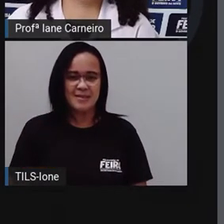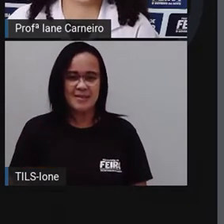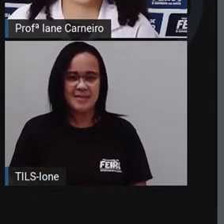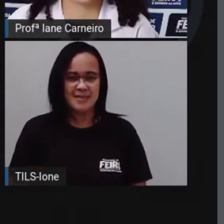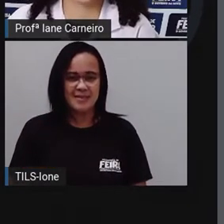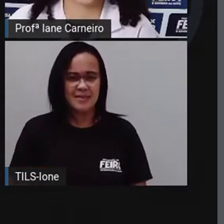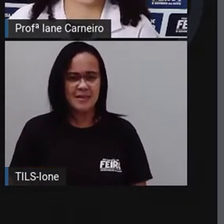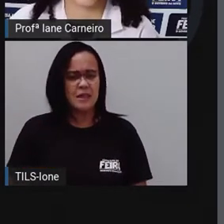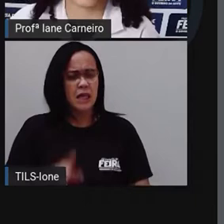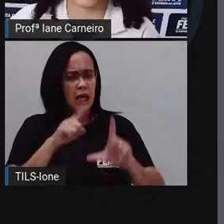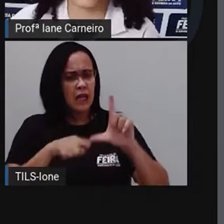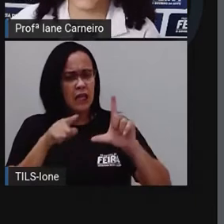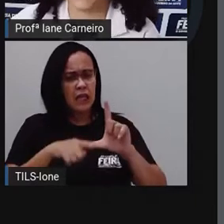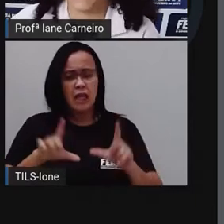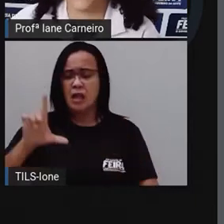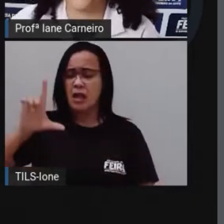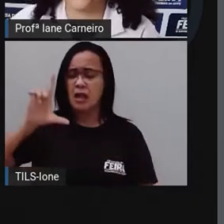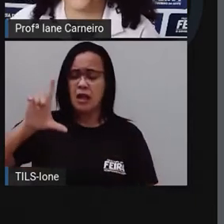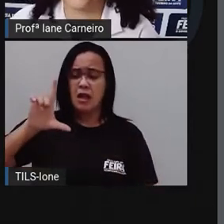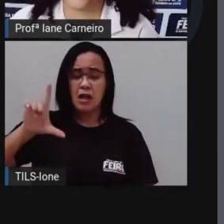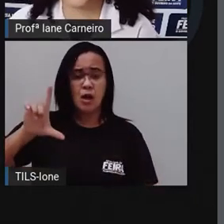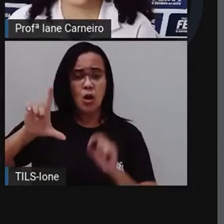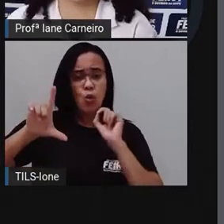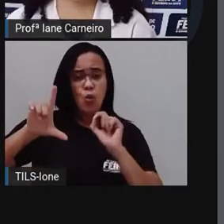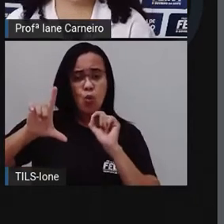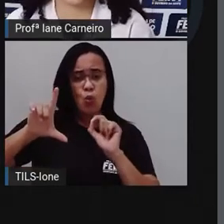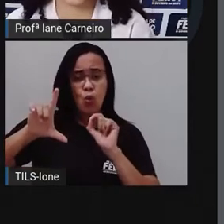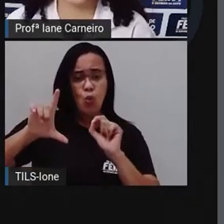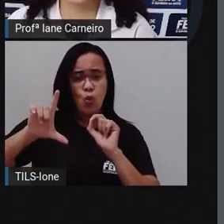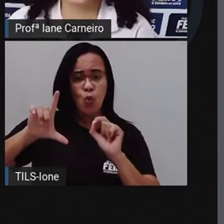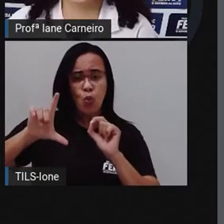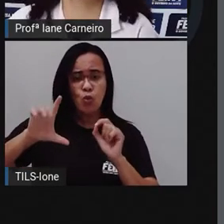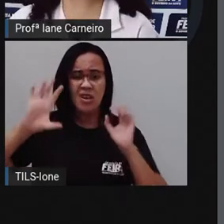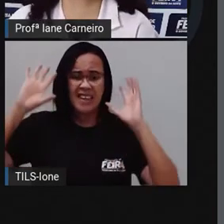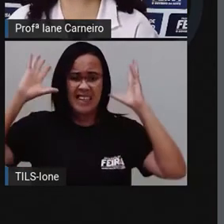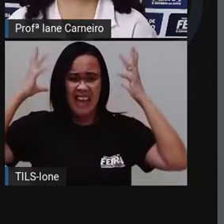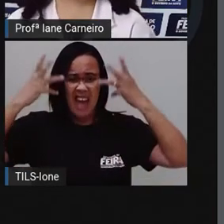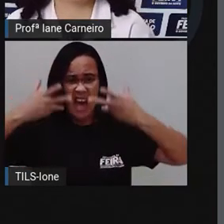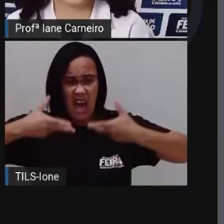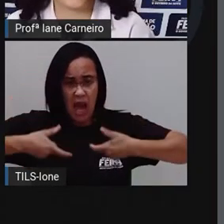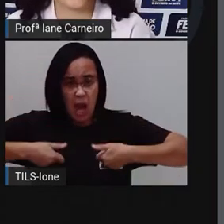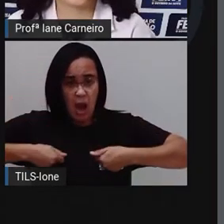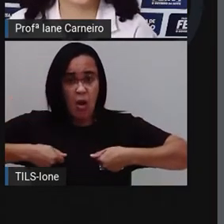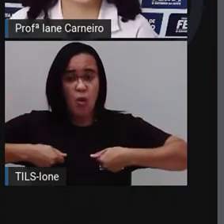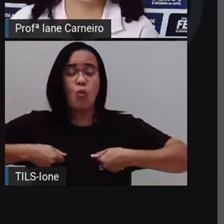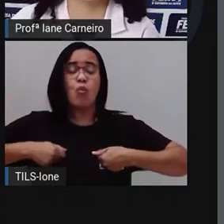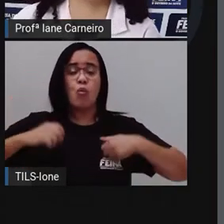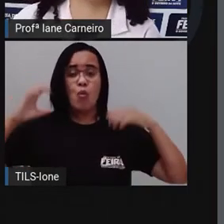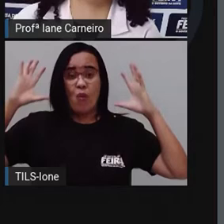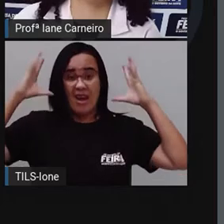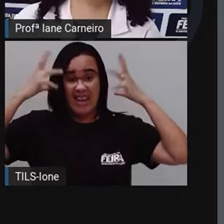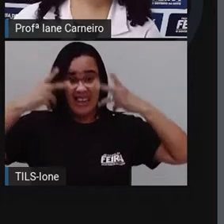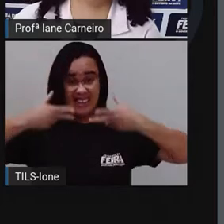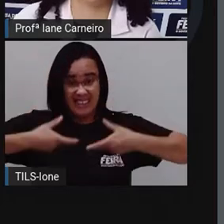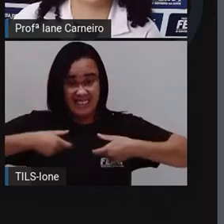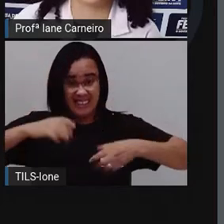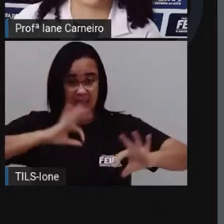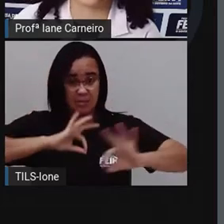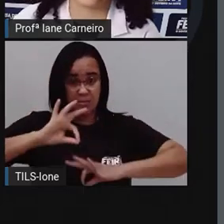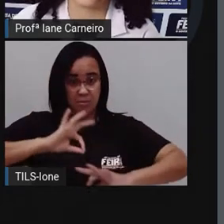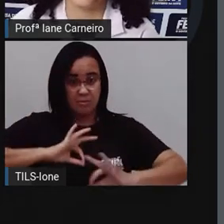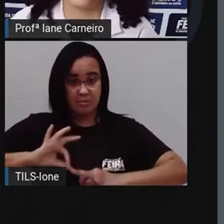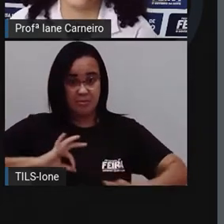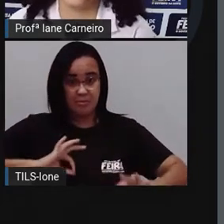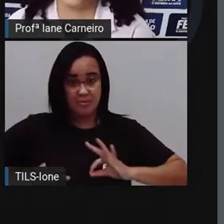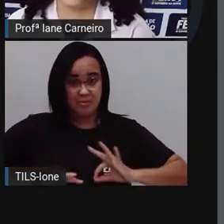O que tem com letra L? Um leão, um leopardo,